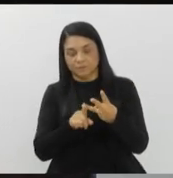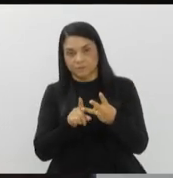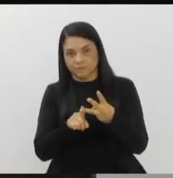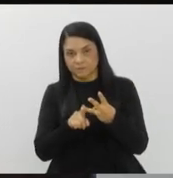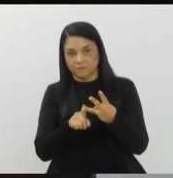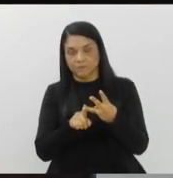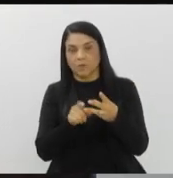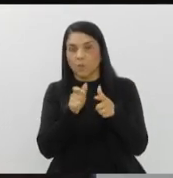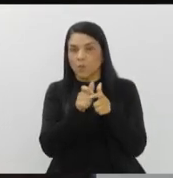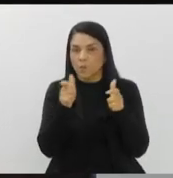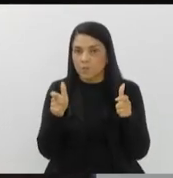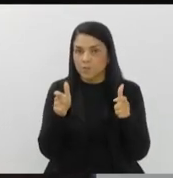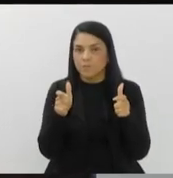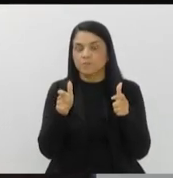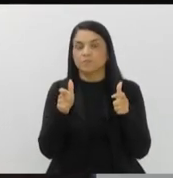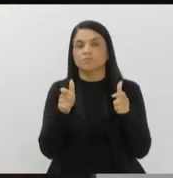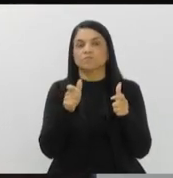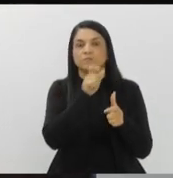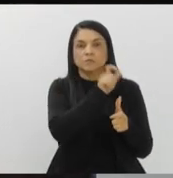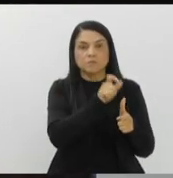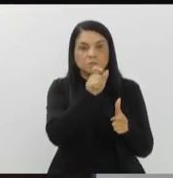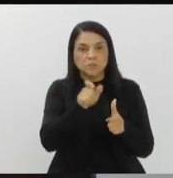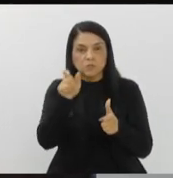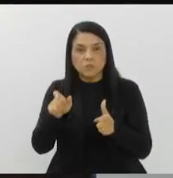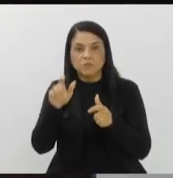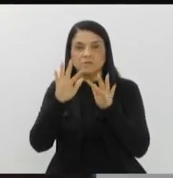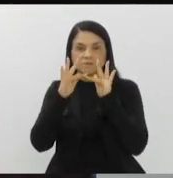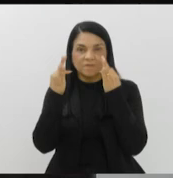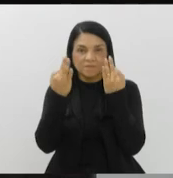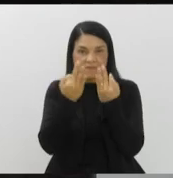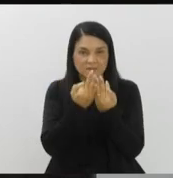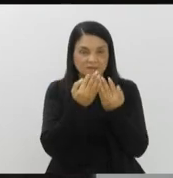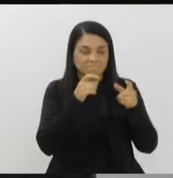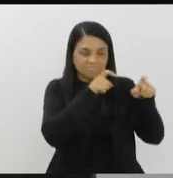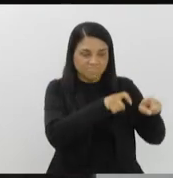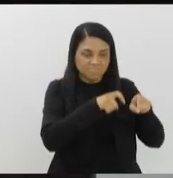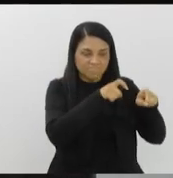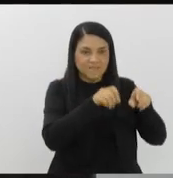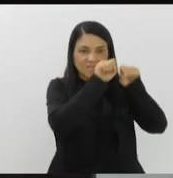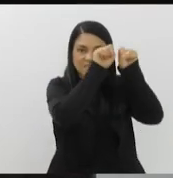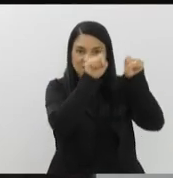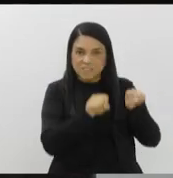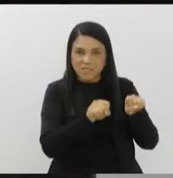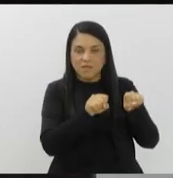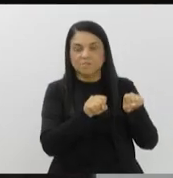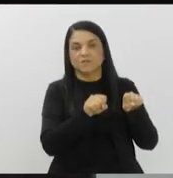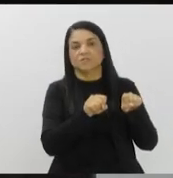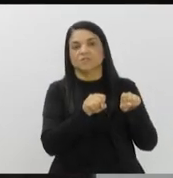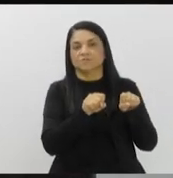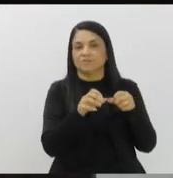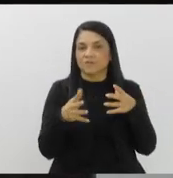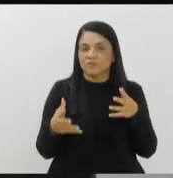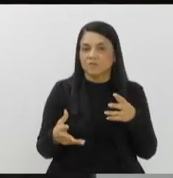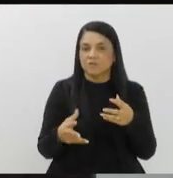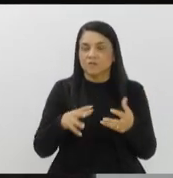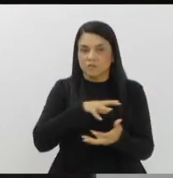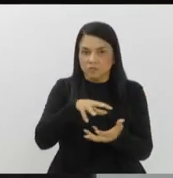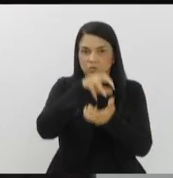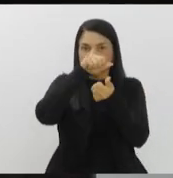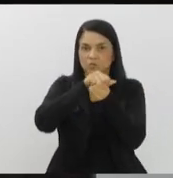é o aumento do número de agricultores familiares inseridos em sistemas agroalimentares sustentáveis.